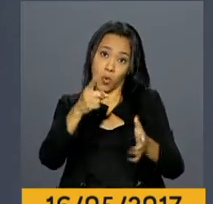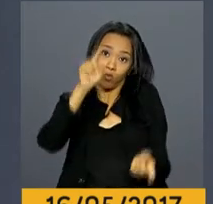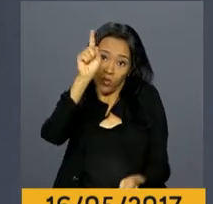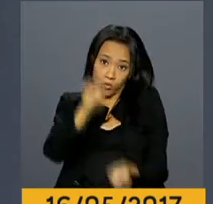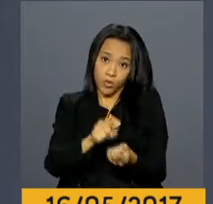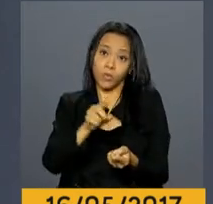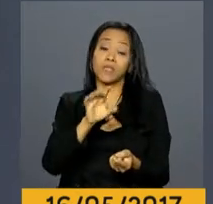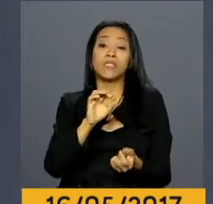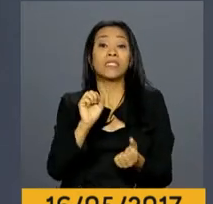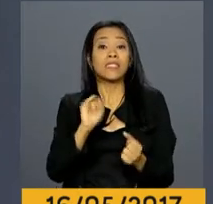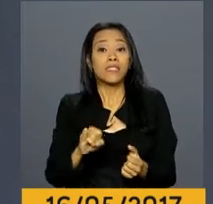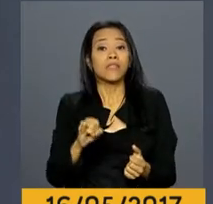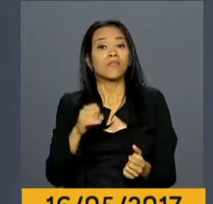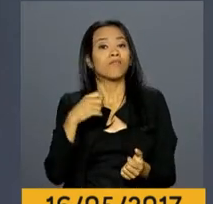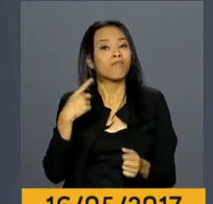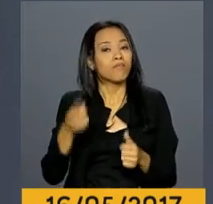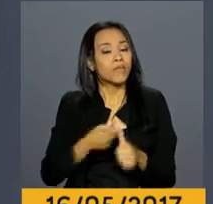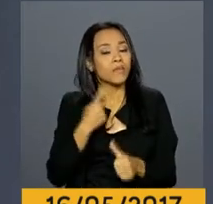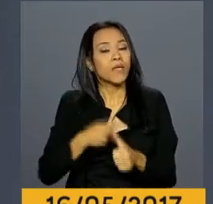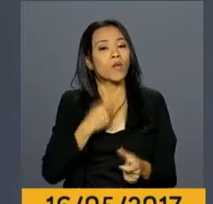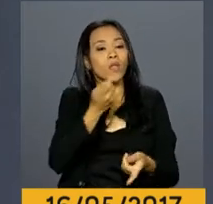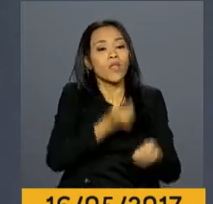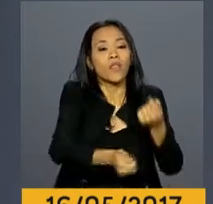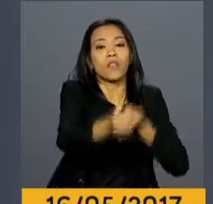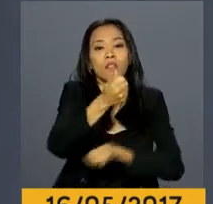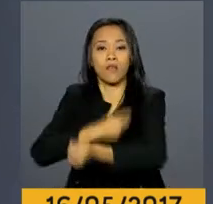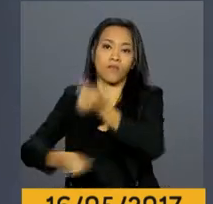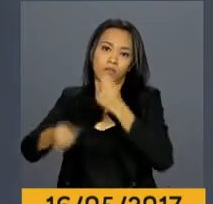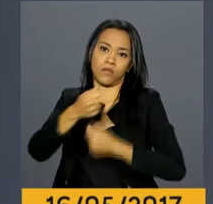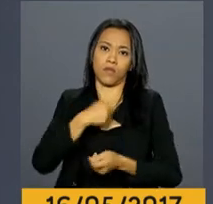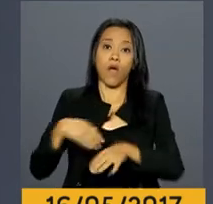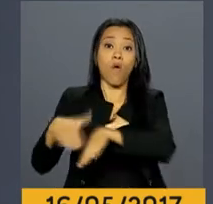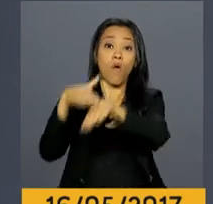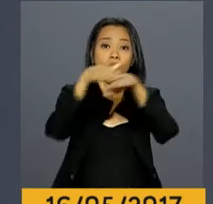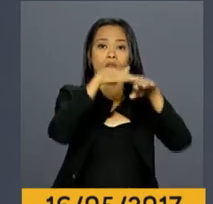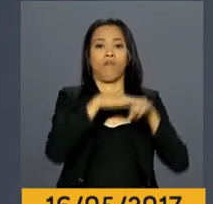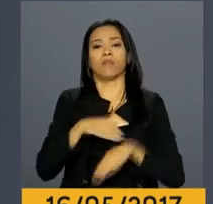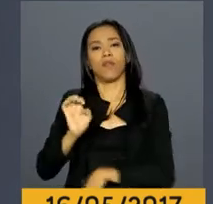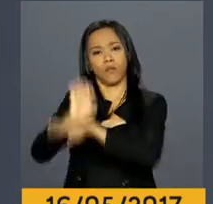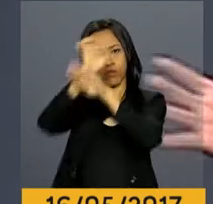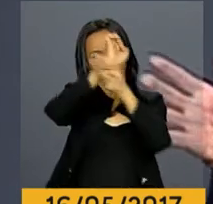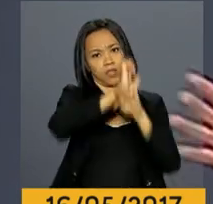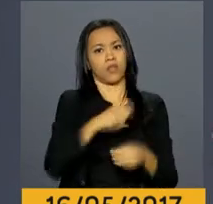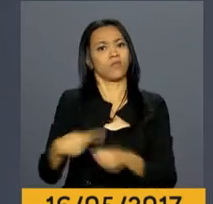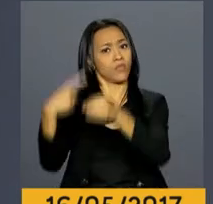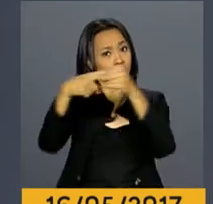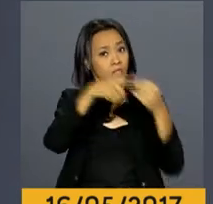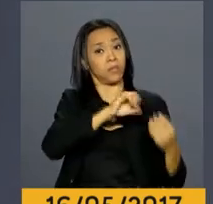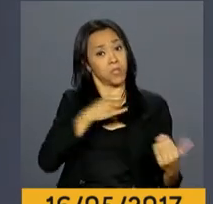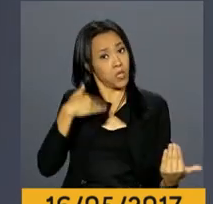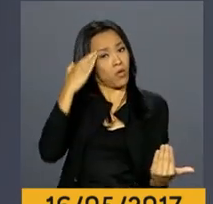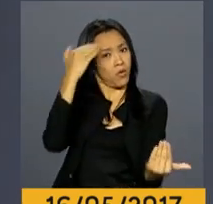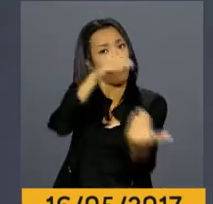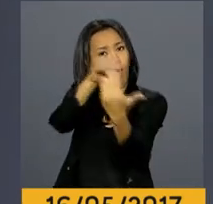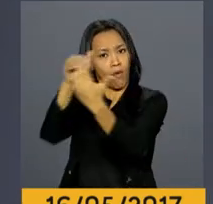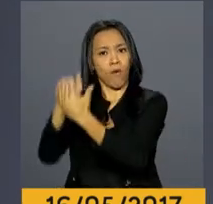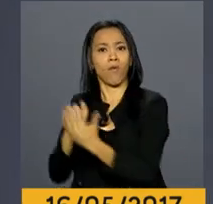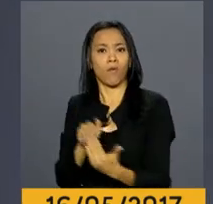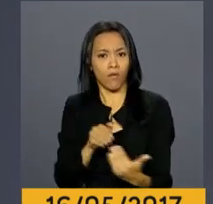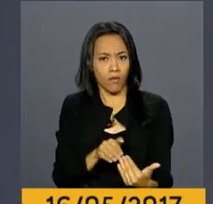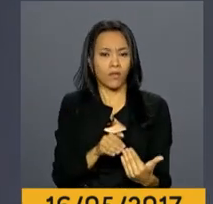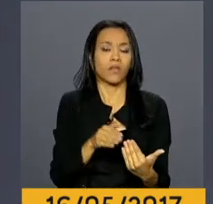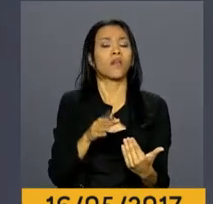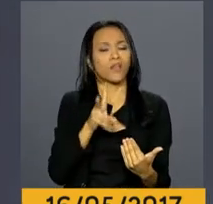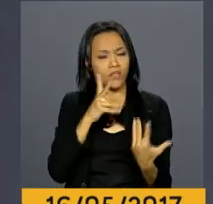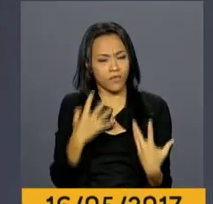se você fizer uma repactuação da federação. E isto que nós vamos, naturalmente, tentar fazer